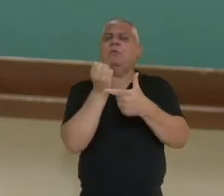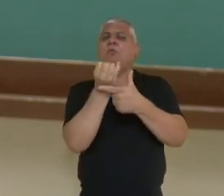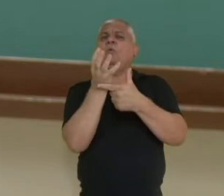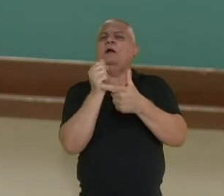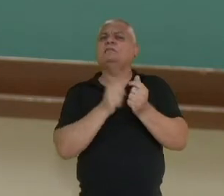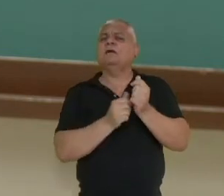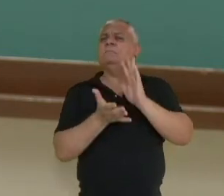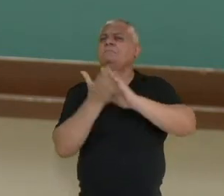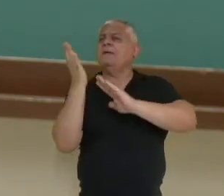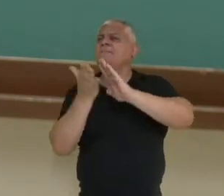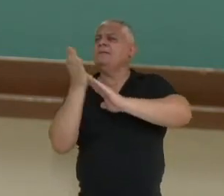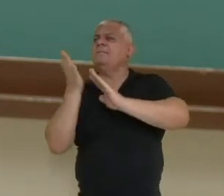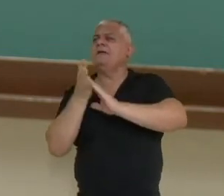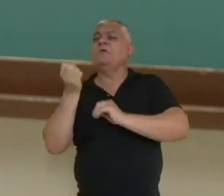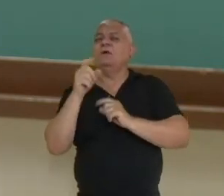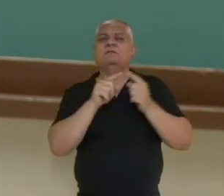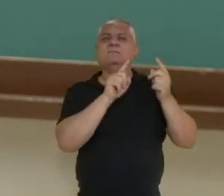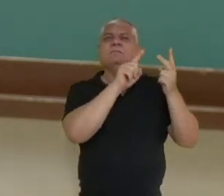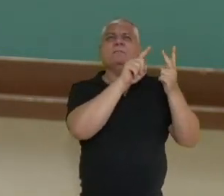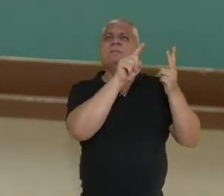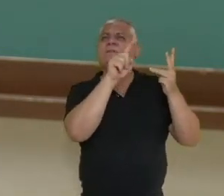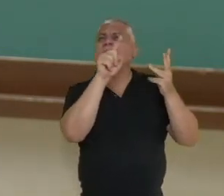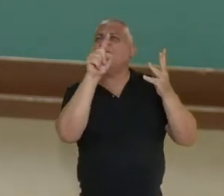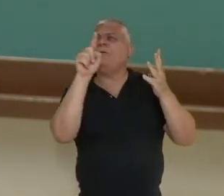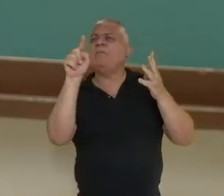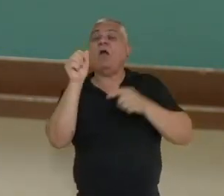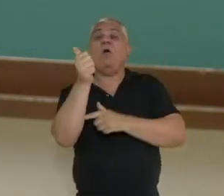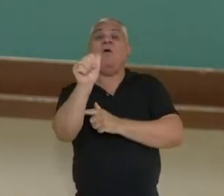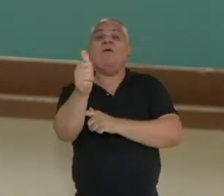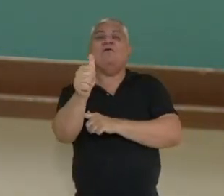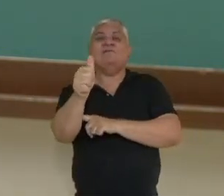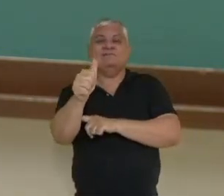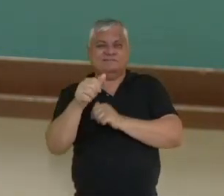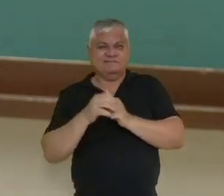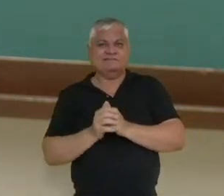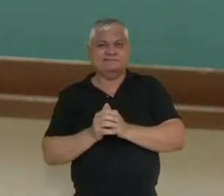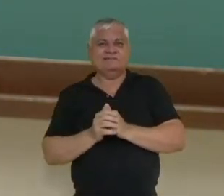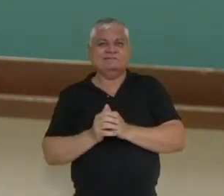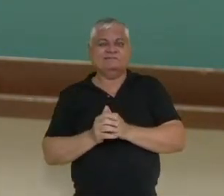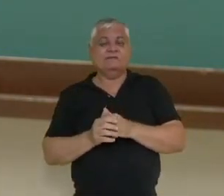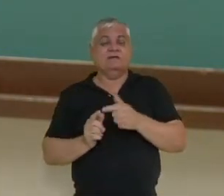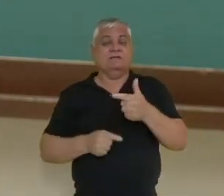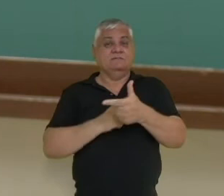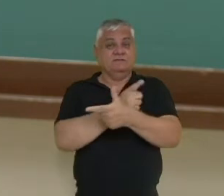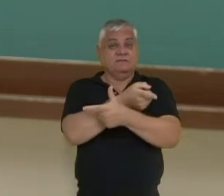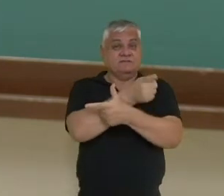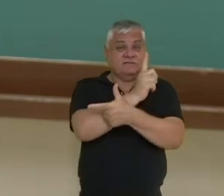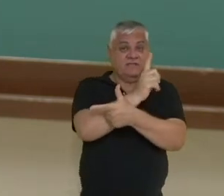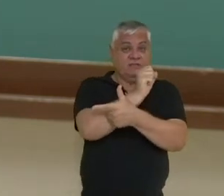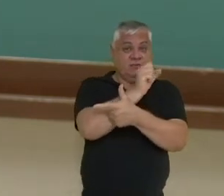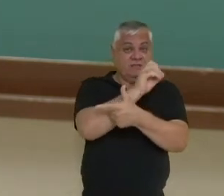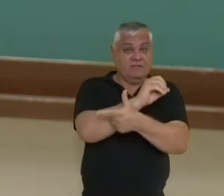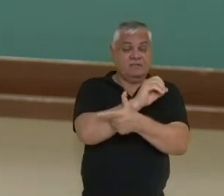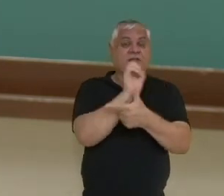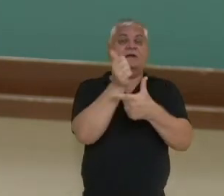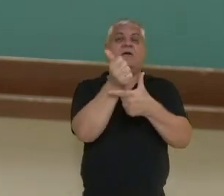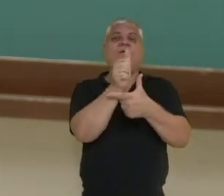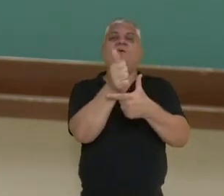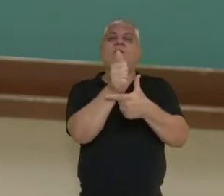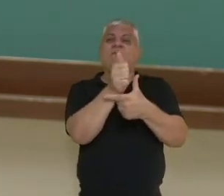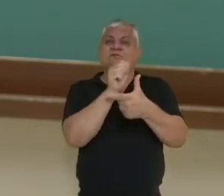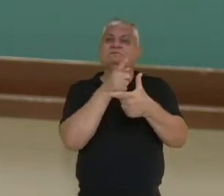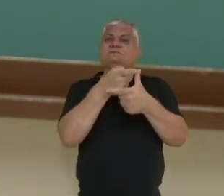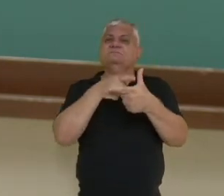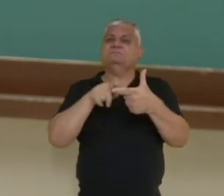corridas ele fez nesse dia de trabalho? Olha lá, ele fez 11 corridas. Então, vou pegar esse 180 e vou